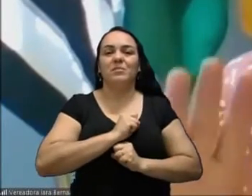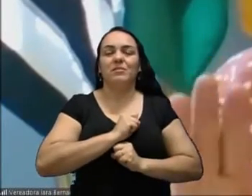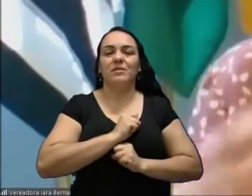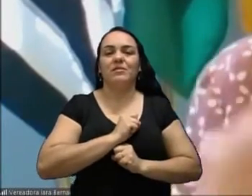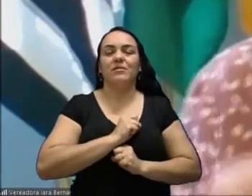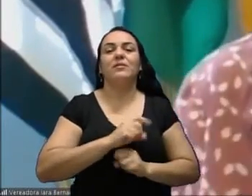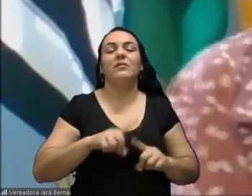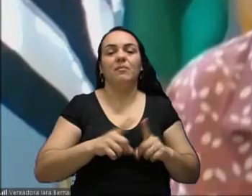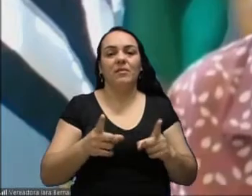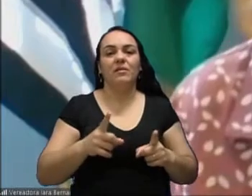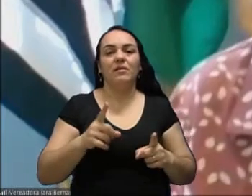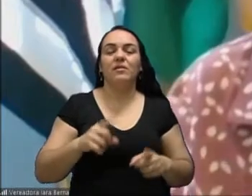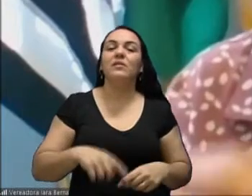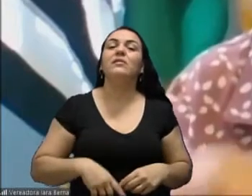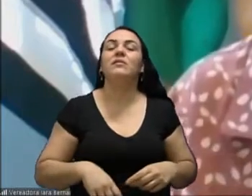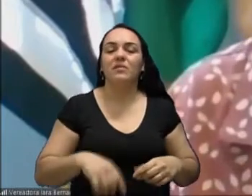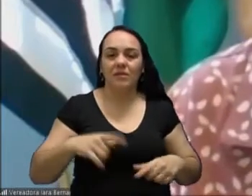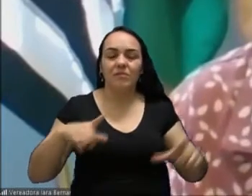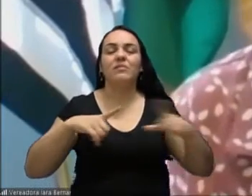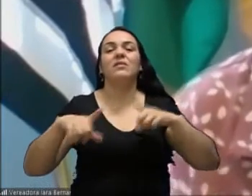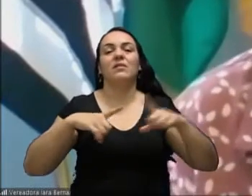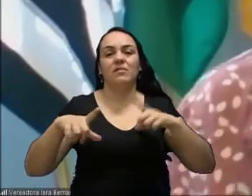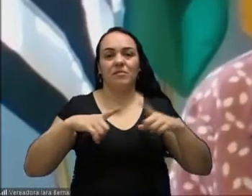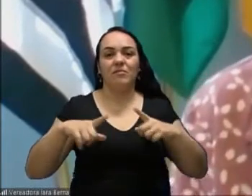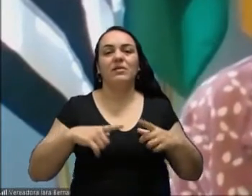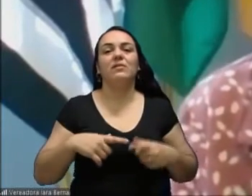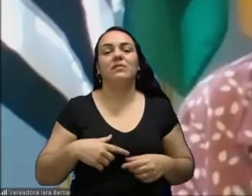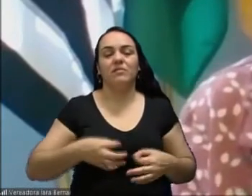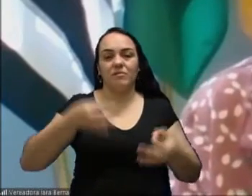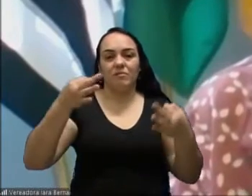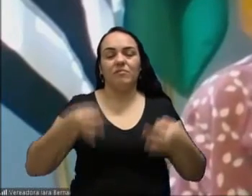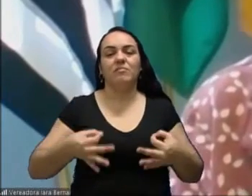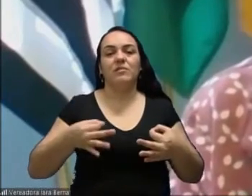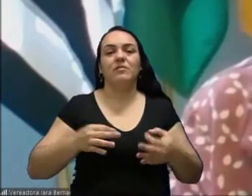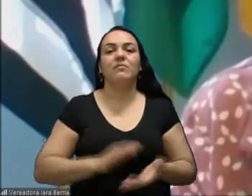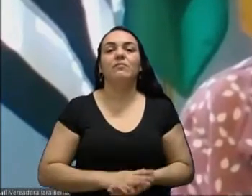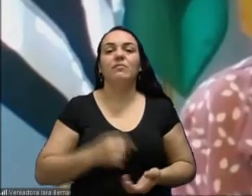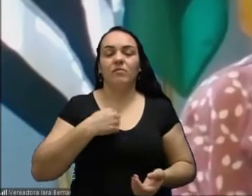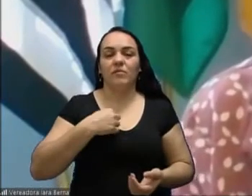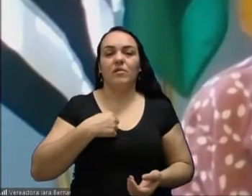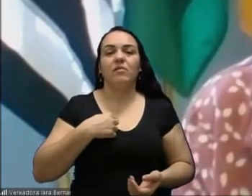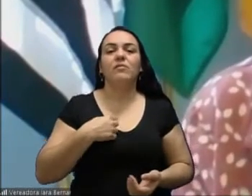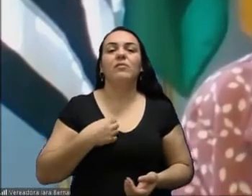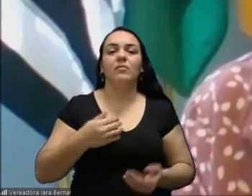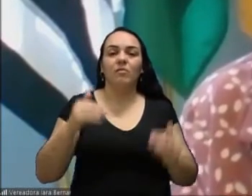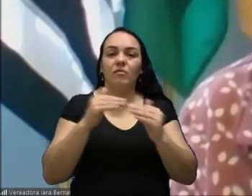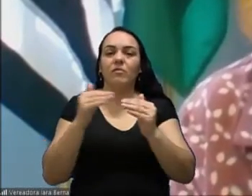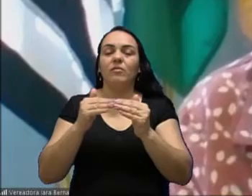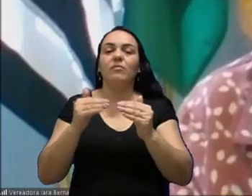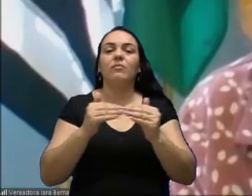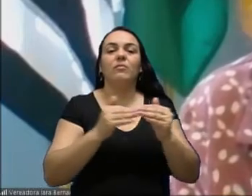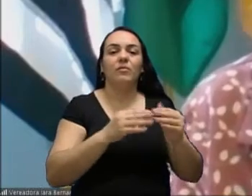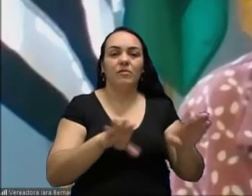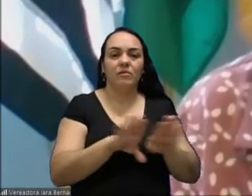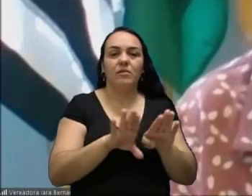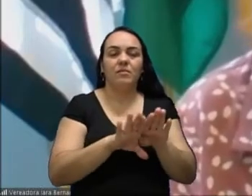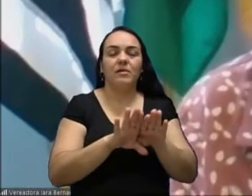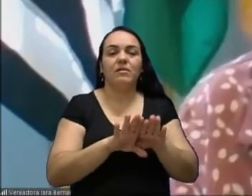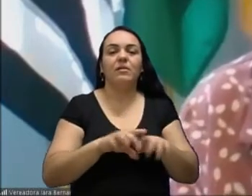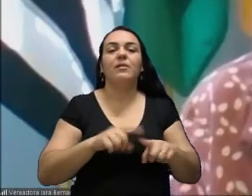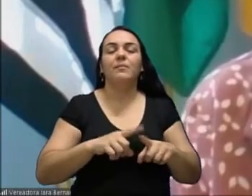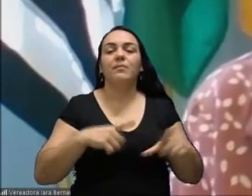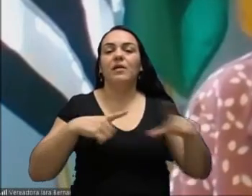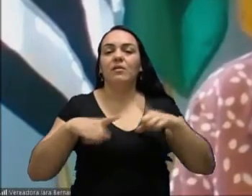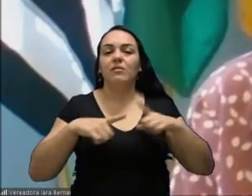trabalho se ela estava trabalhando considera-se assim é isso que eu defendo junto com o senhor da mesma forma se ela estava